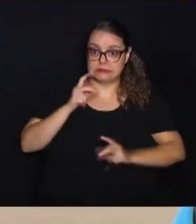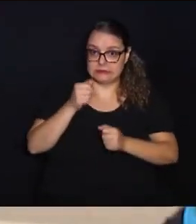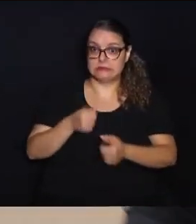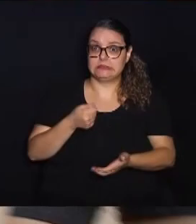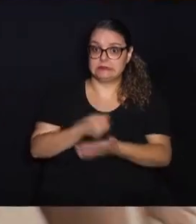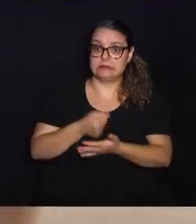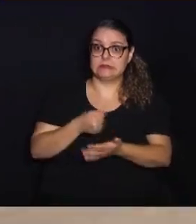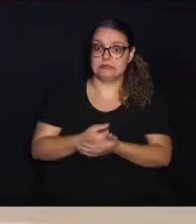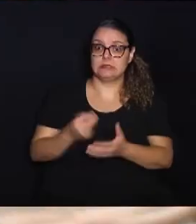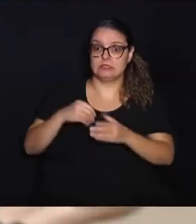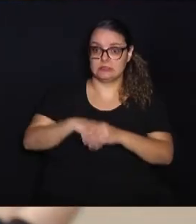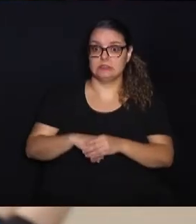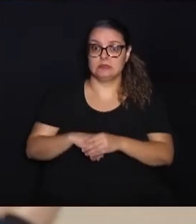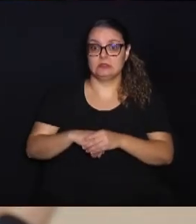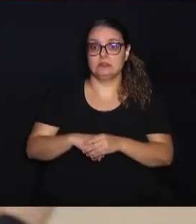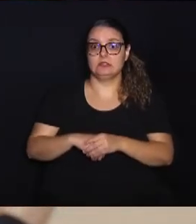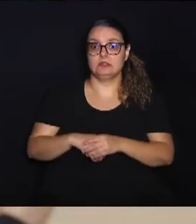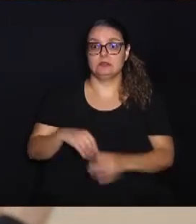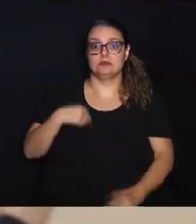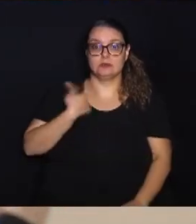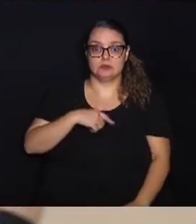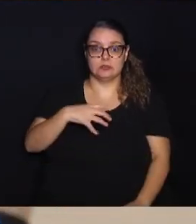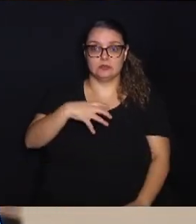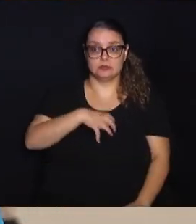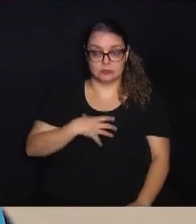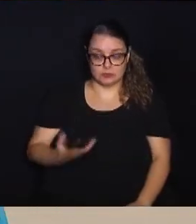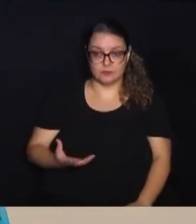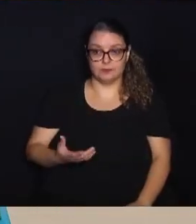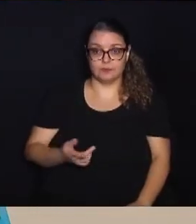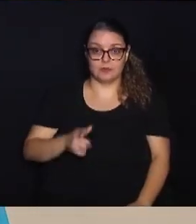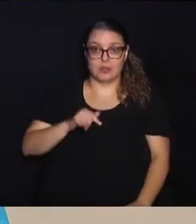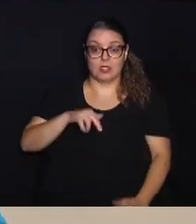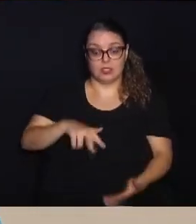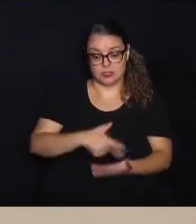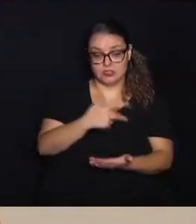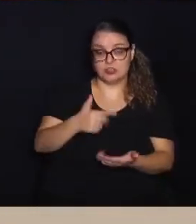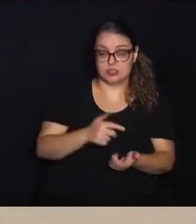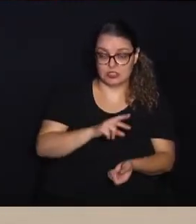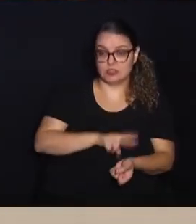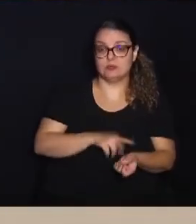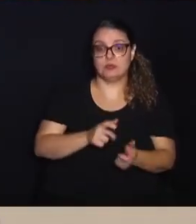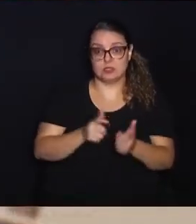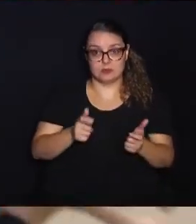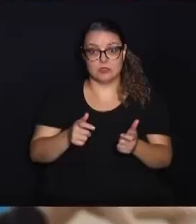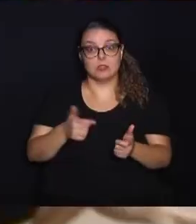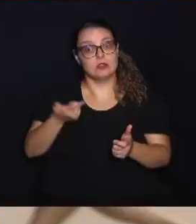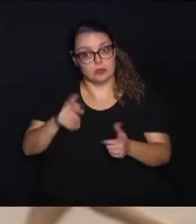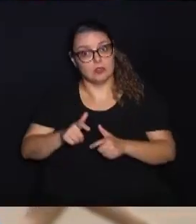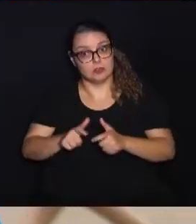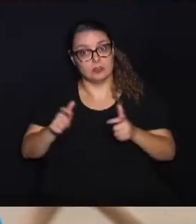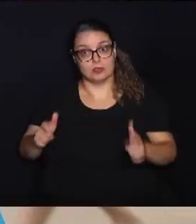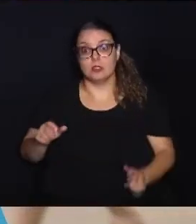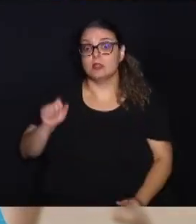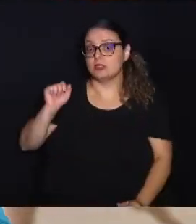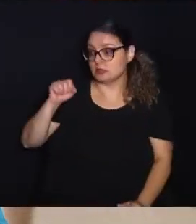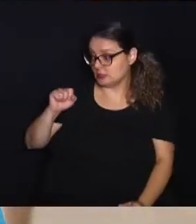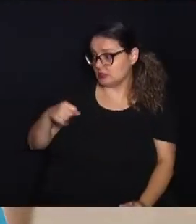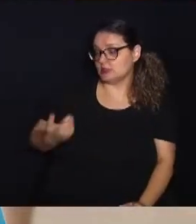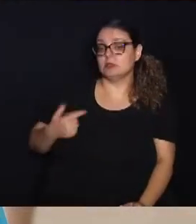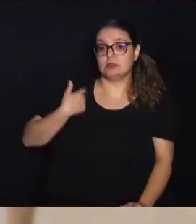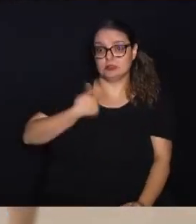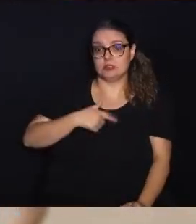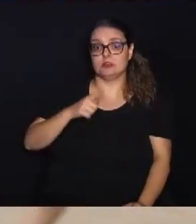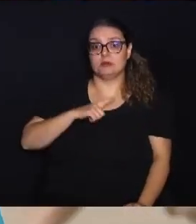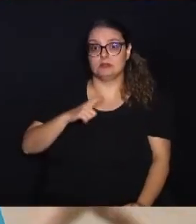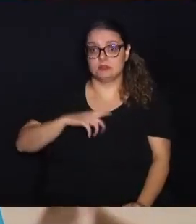hoje milhares de ginastas participando. A ginástica rítmica é um esporte que ganhou muita visibilidade nesse último ciclo olímpico,